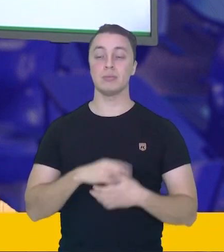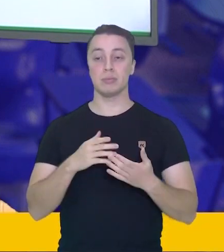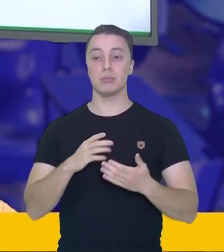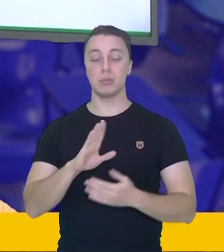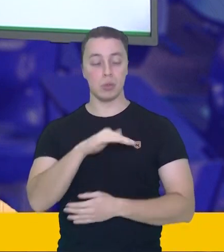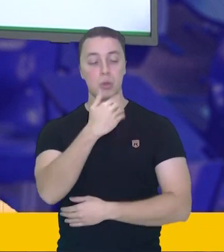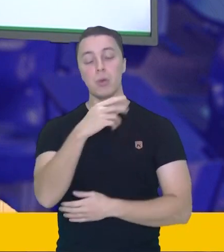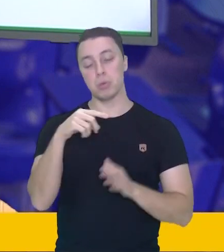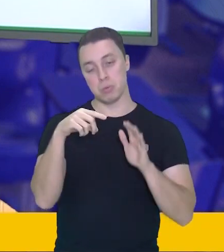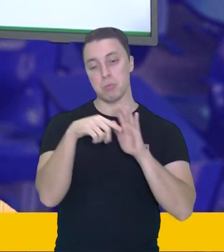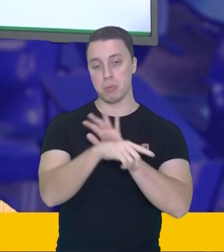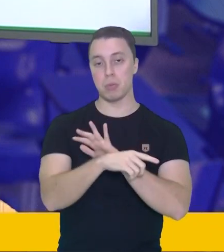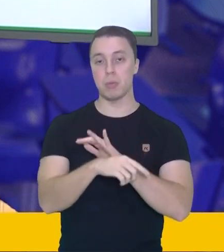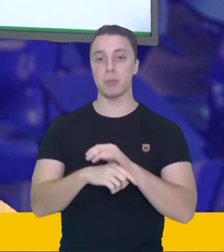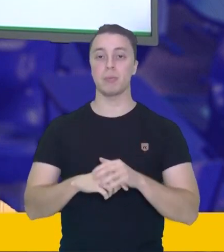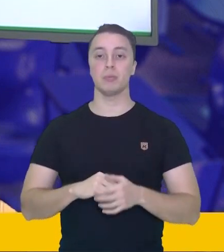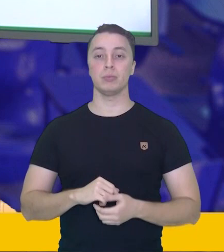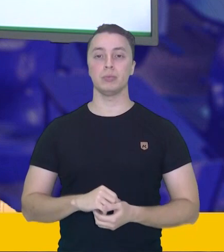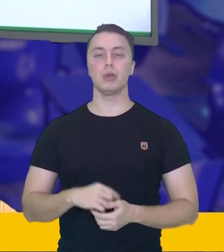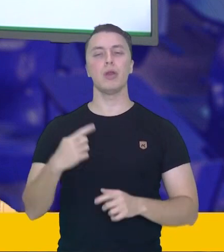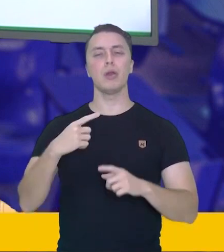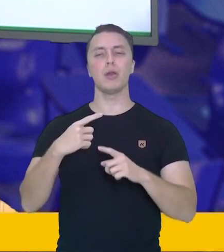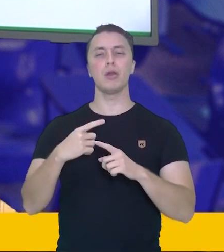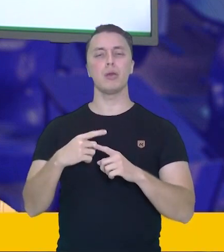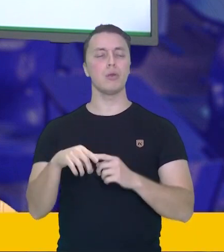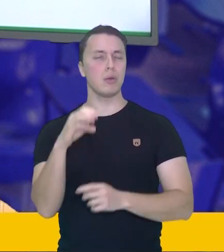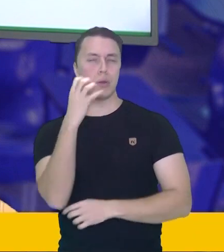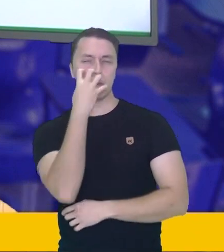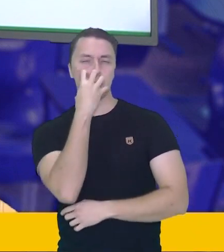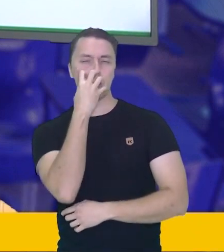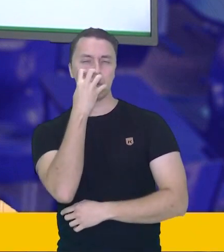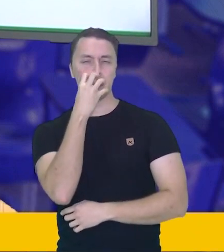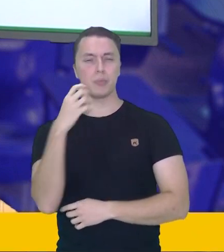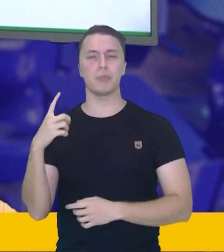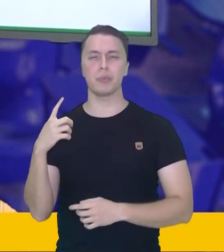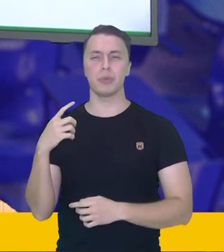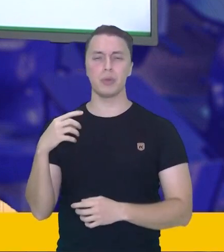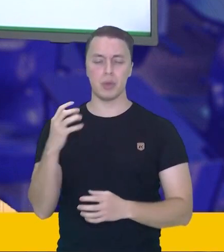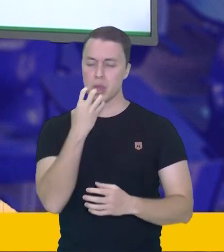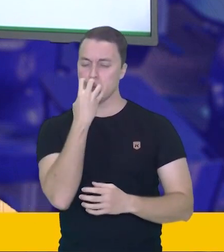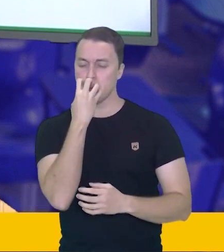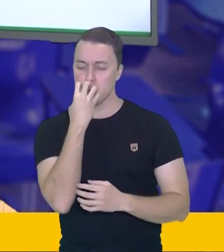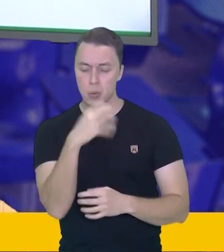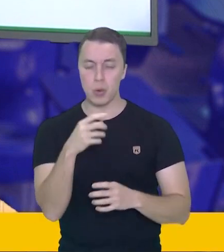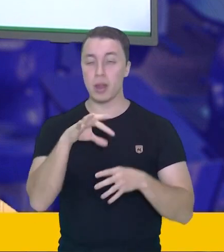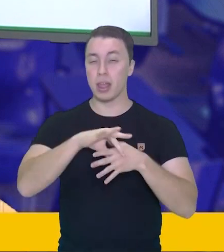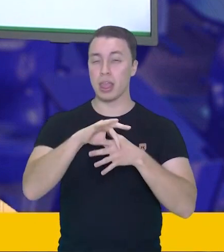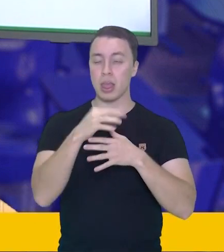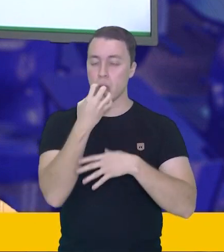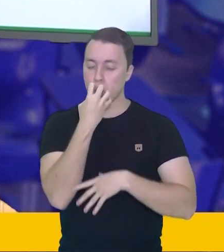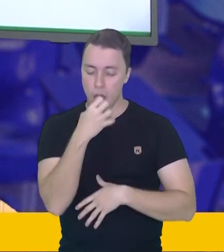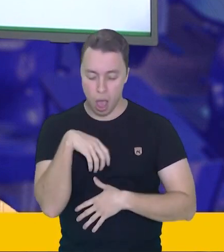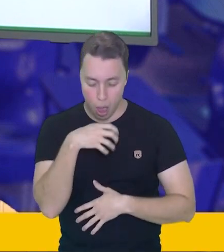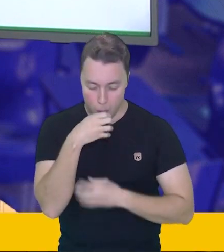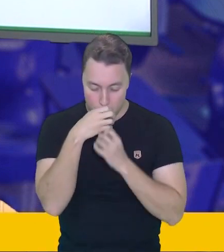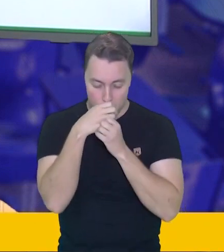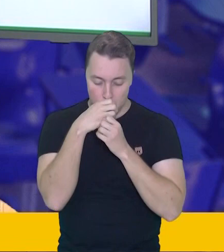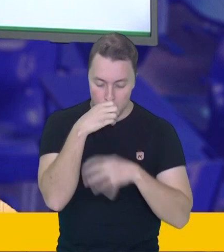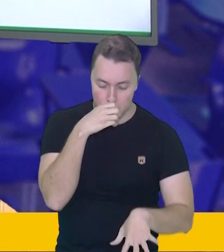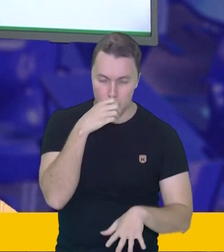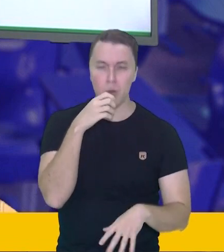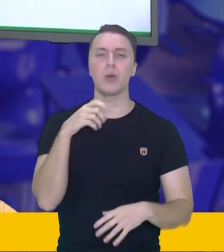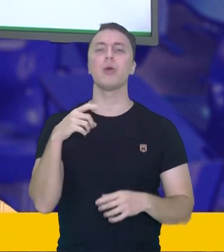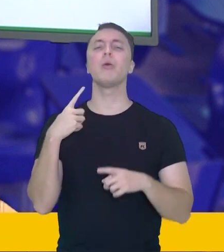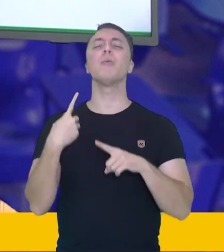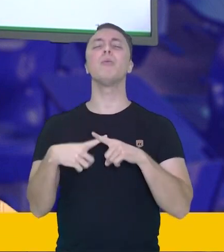próxima pergunta é: por que o cachorro soltou o seu pedaço de carne? Lembram-se que o cão